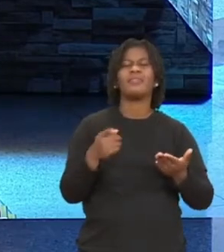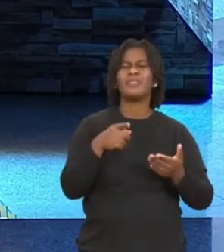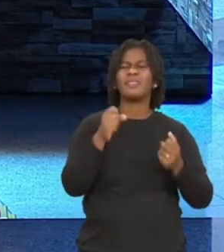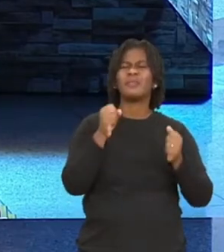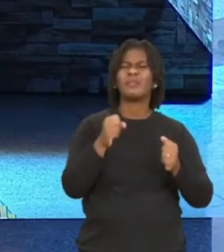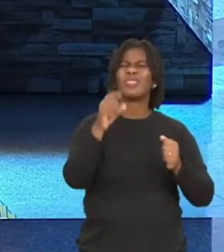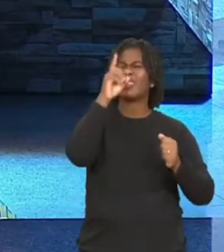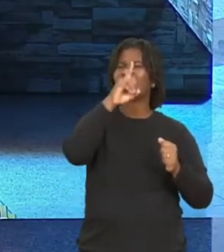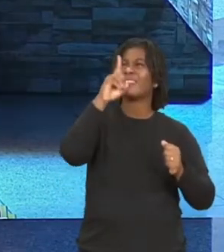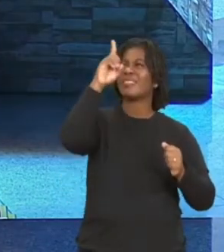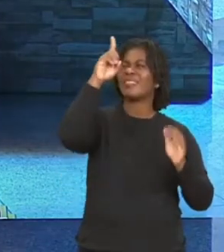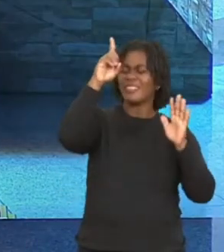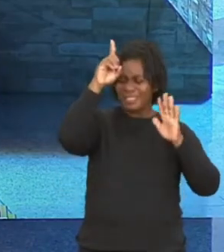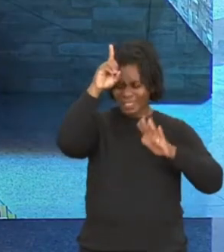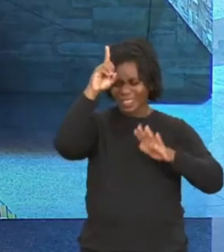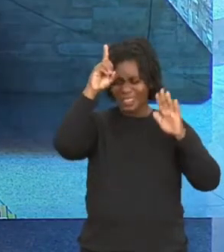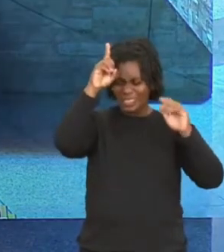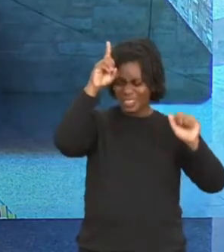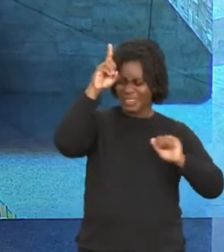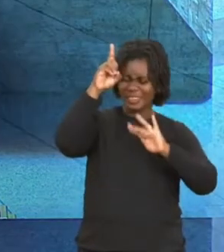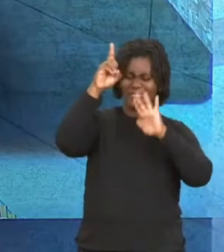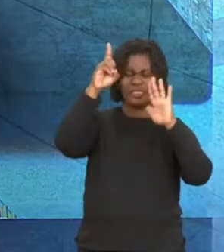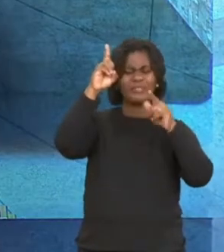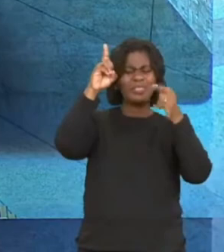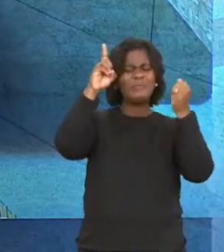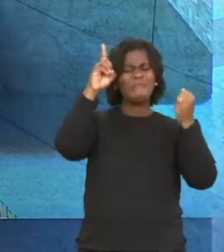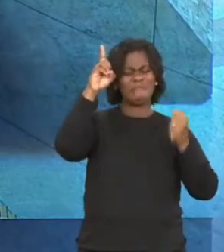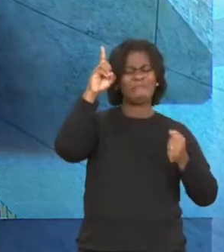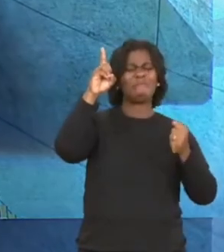pode adorá-lo, glorificá-lo. Agora você